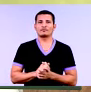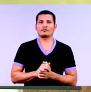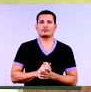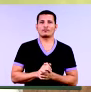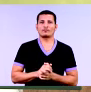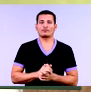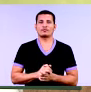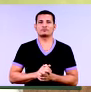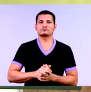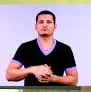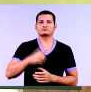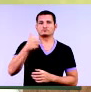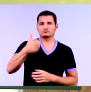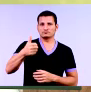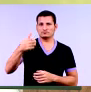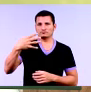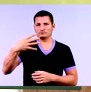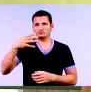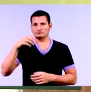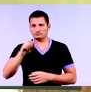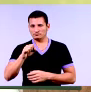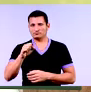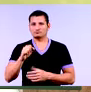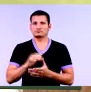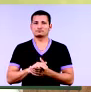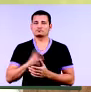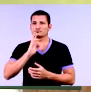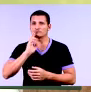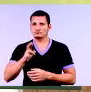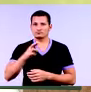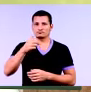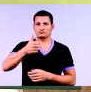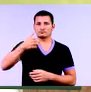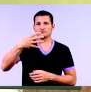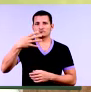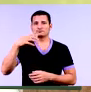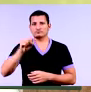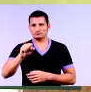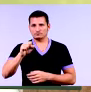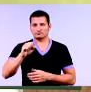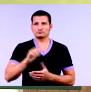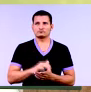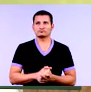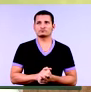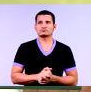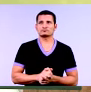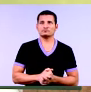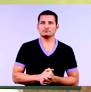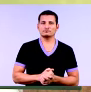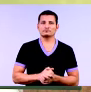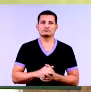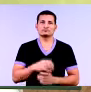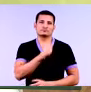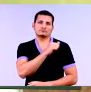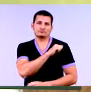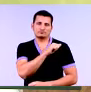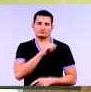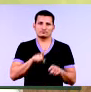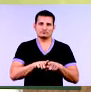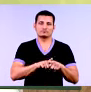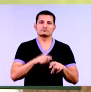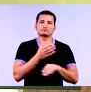de 148, tá? Então, essa é a resposta correta desse item C. Os alunos também participaram bastante,